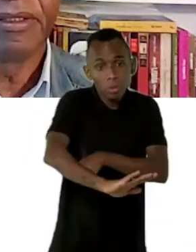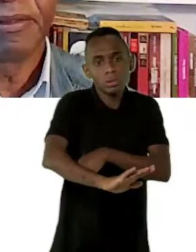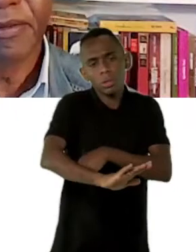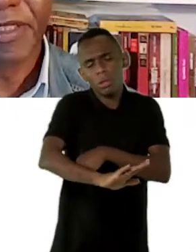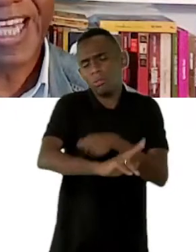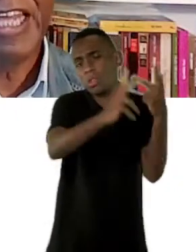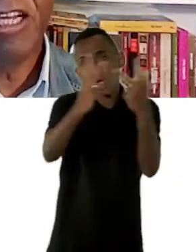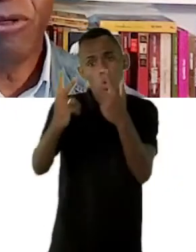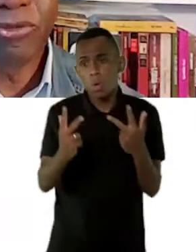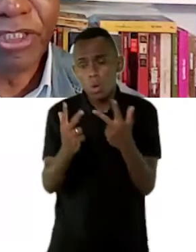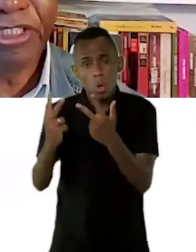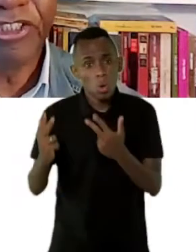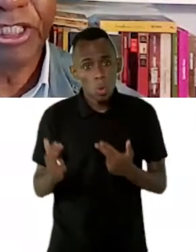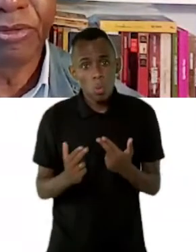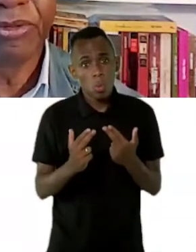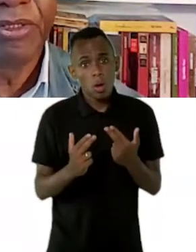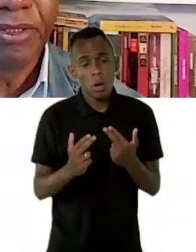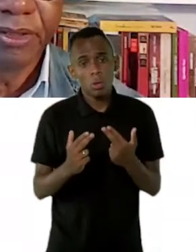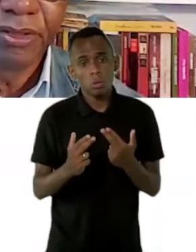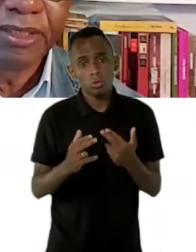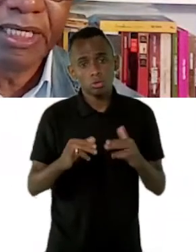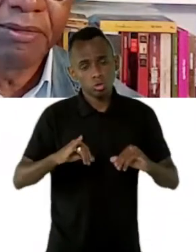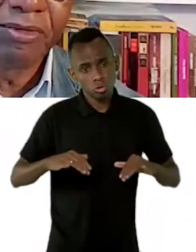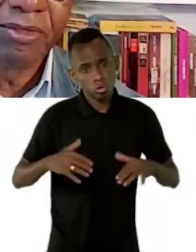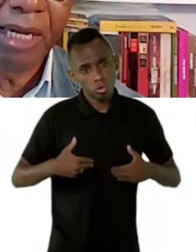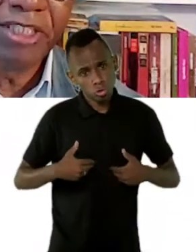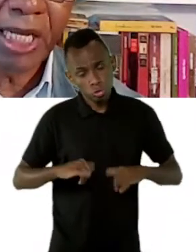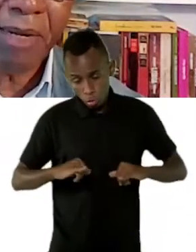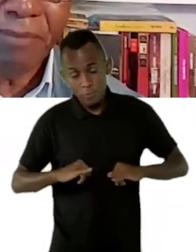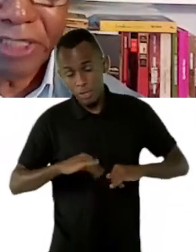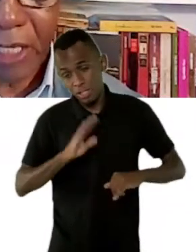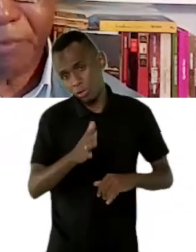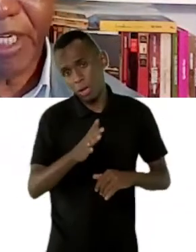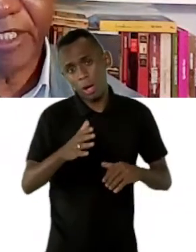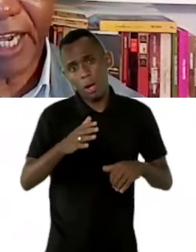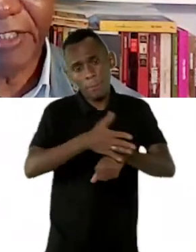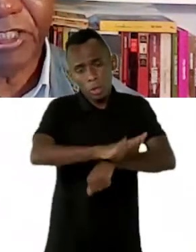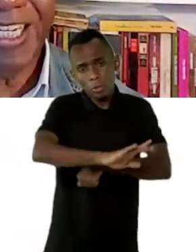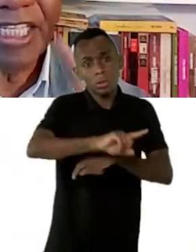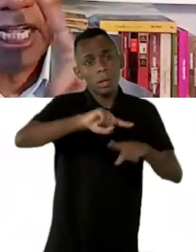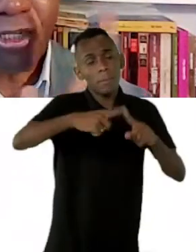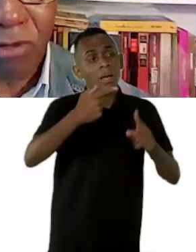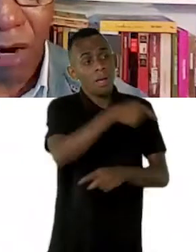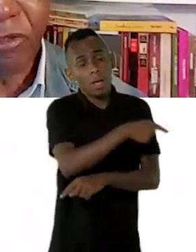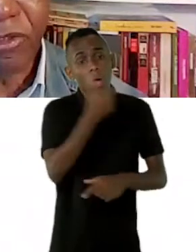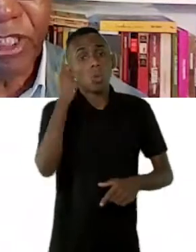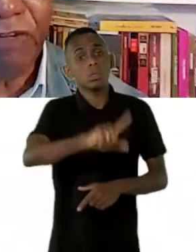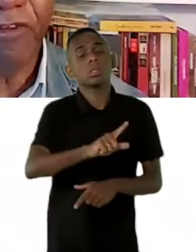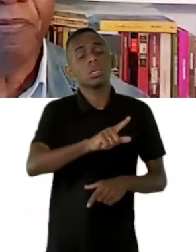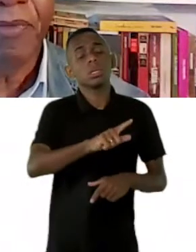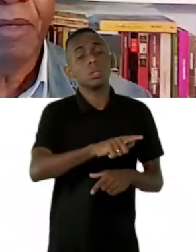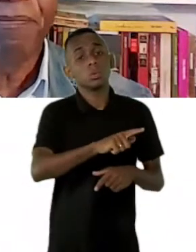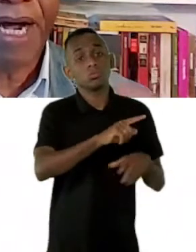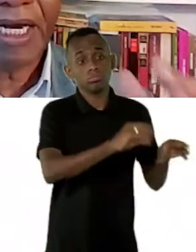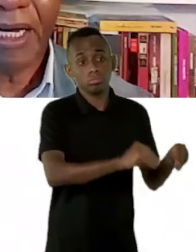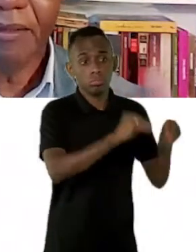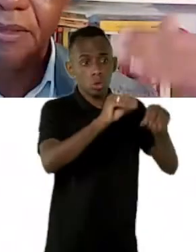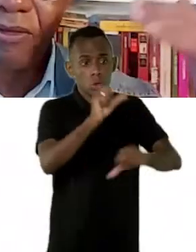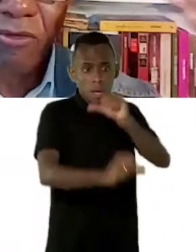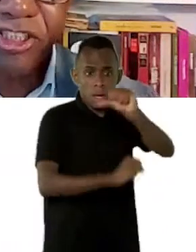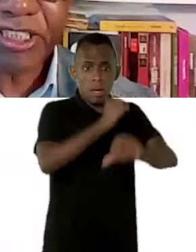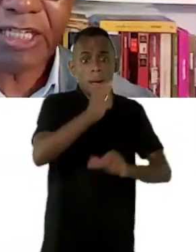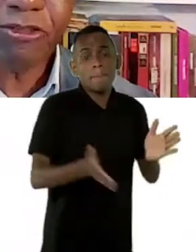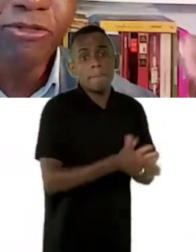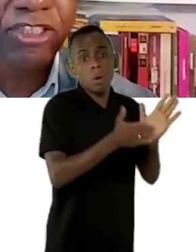ela saiu de um sentido, né, da miserabilidade intelectual, inclusive,